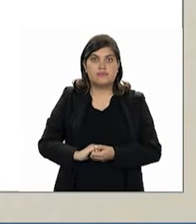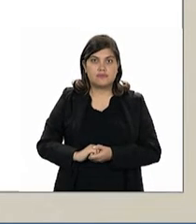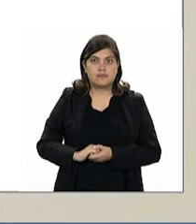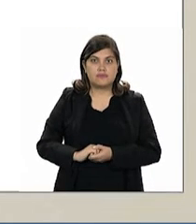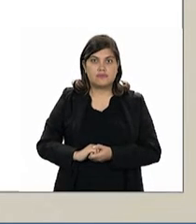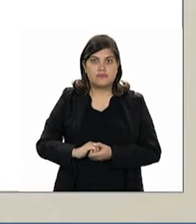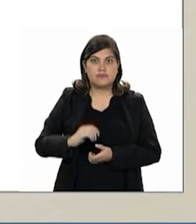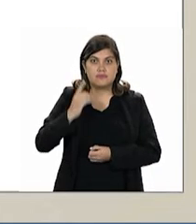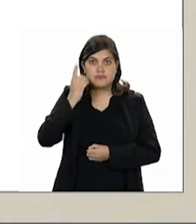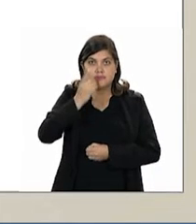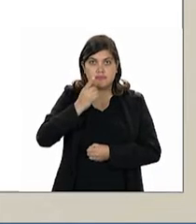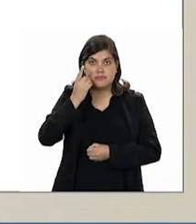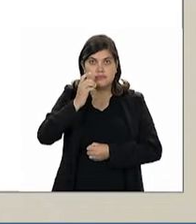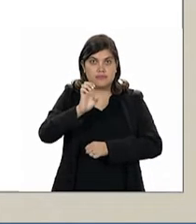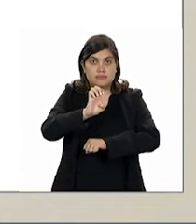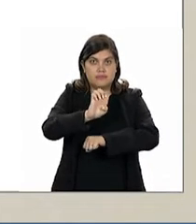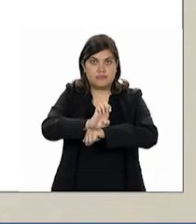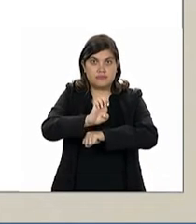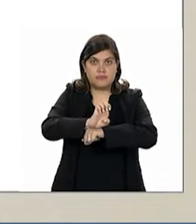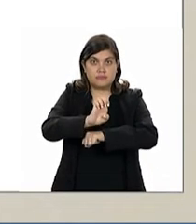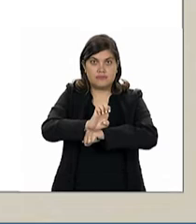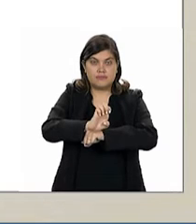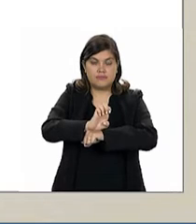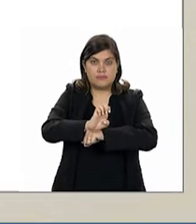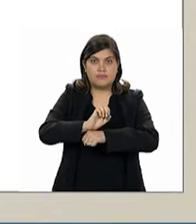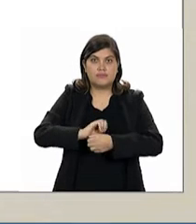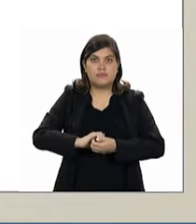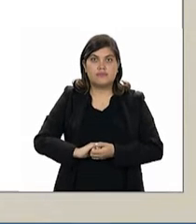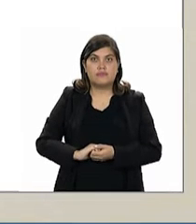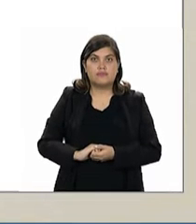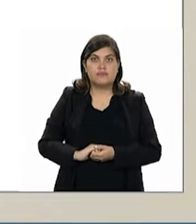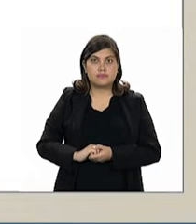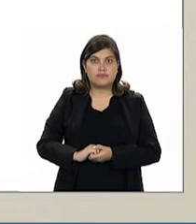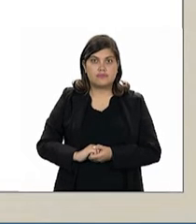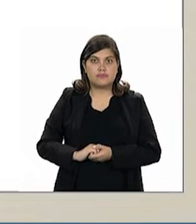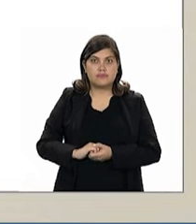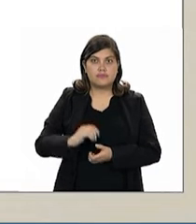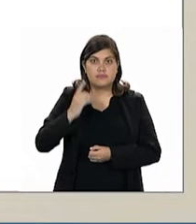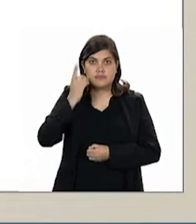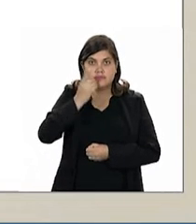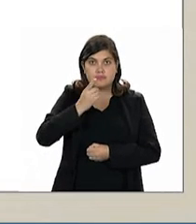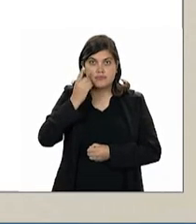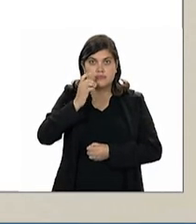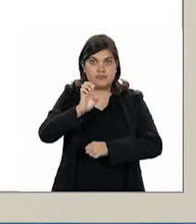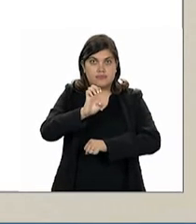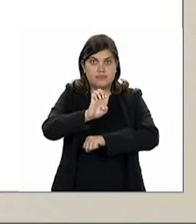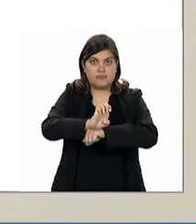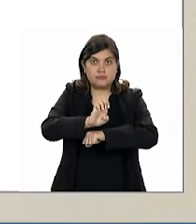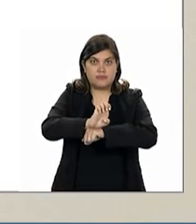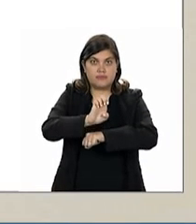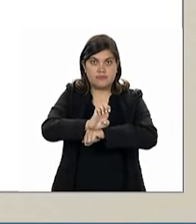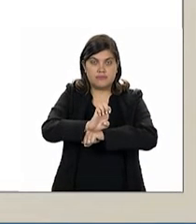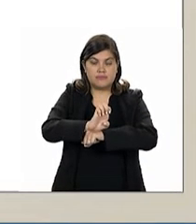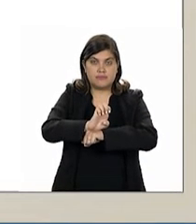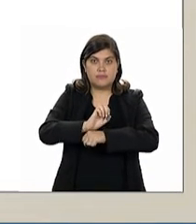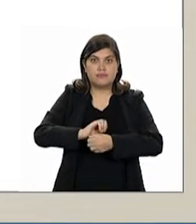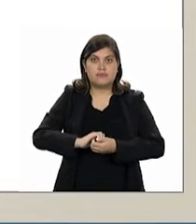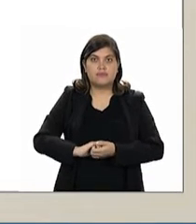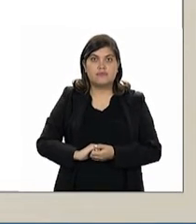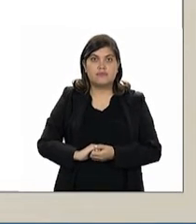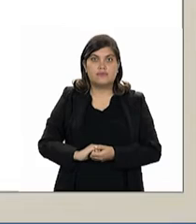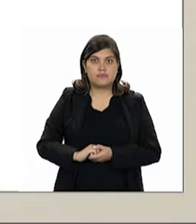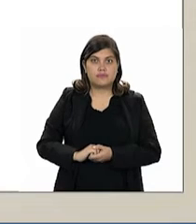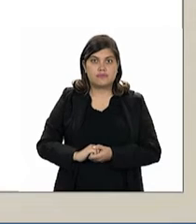escolher o candidato a deputado estadual. São cinco números. O procedimento é o mesmo. Assim que clicar sobre o partido, aparecem